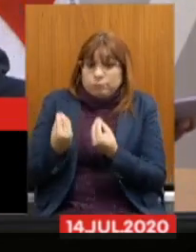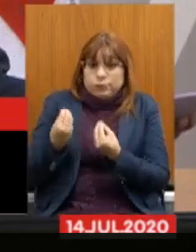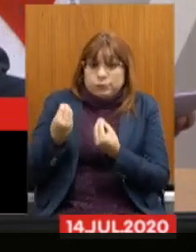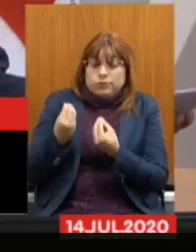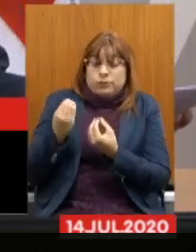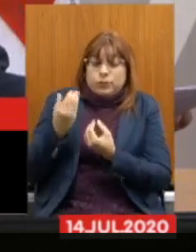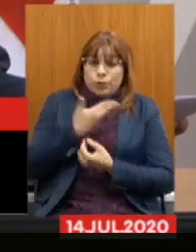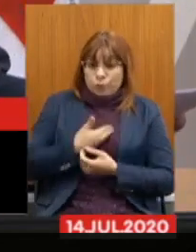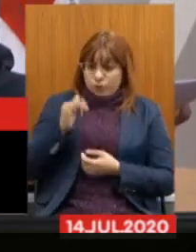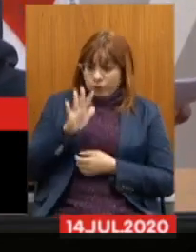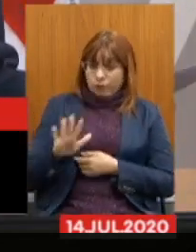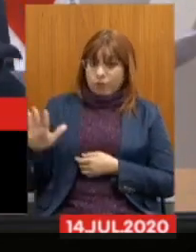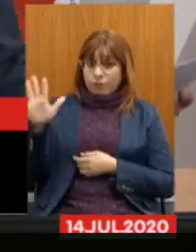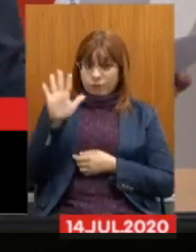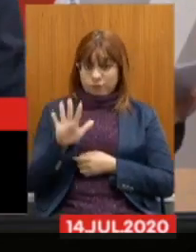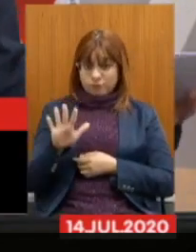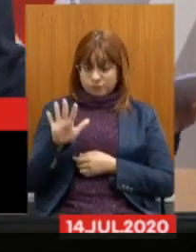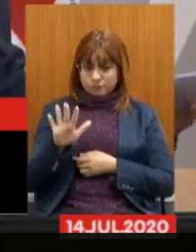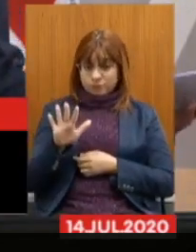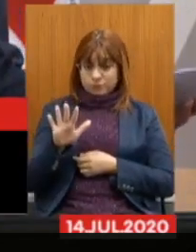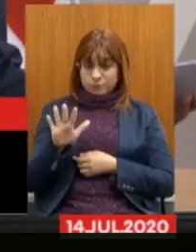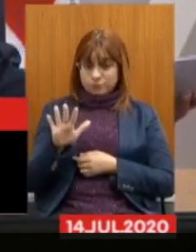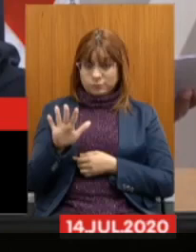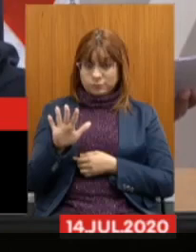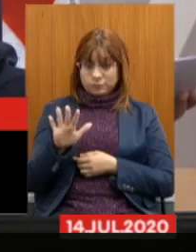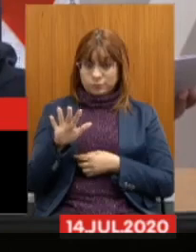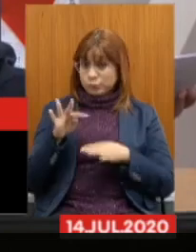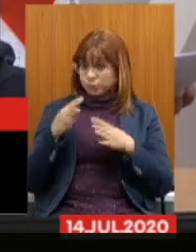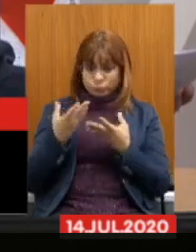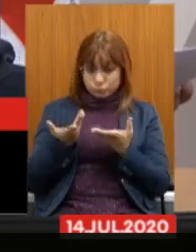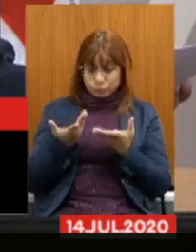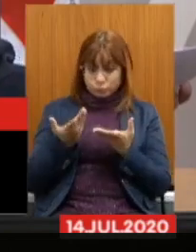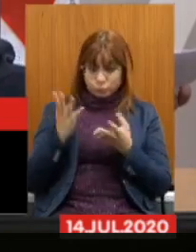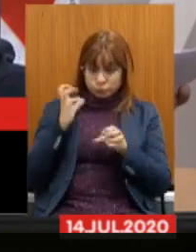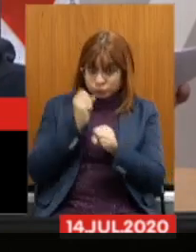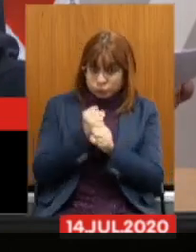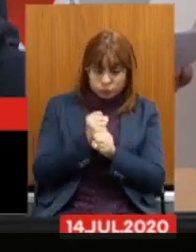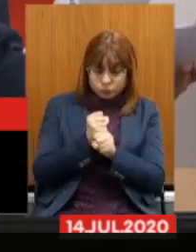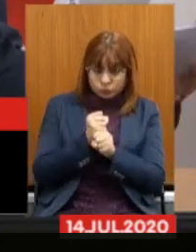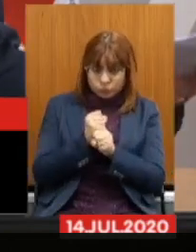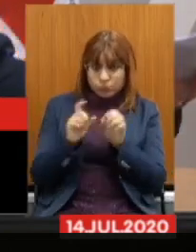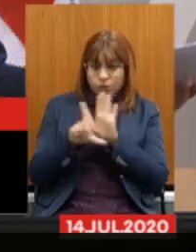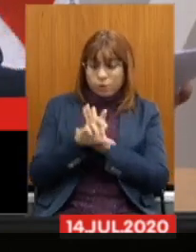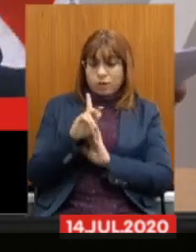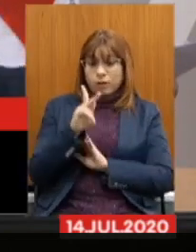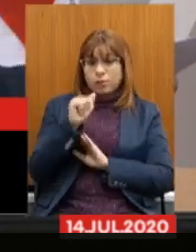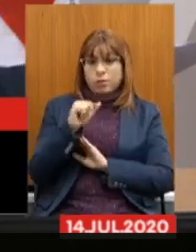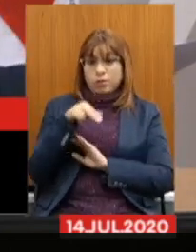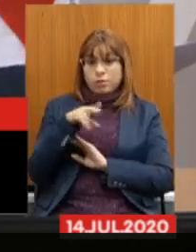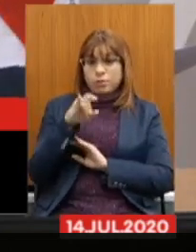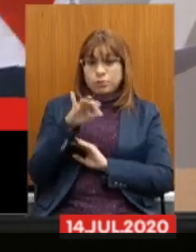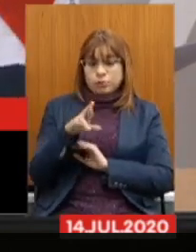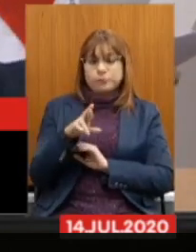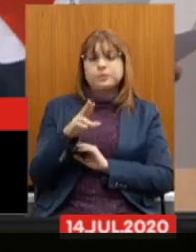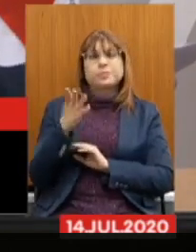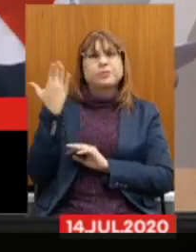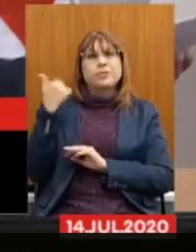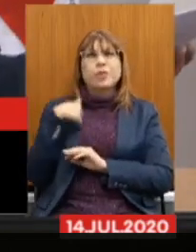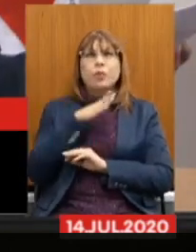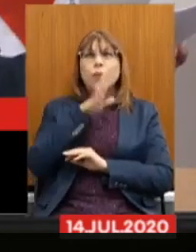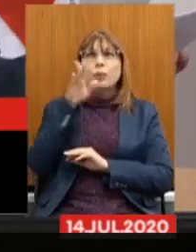federal todos os produtos da Lei Candir? Outro dia eu fui ao Rio de Janeiro, já tinha